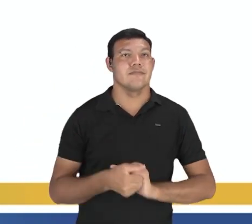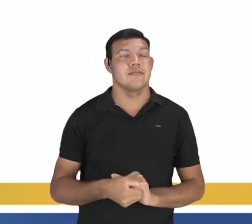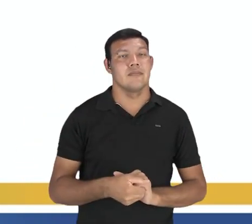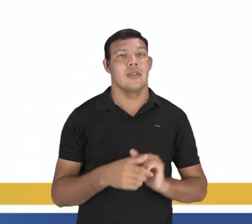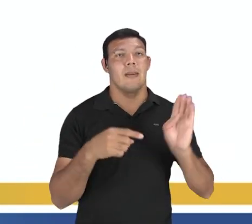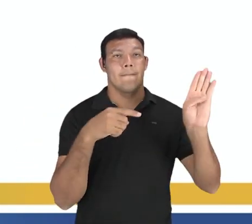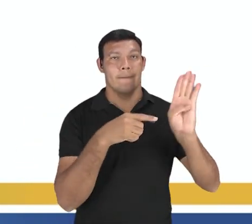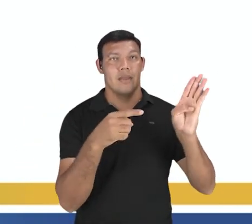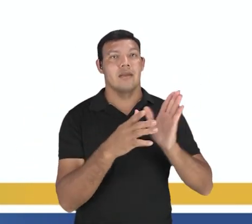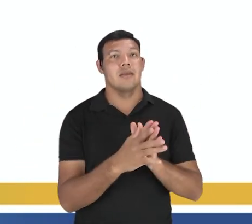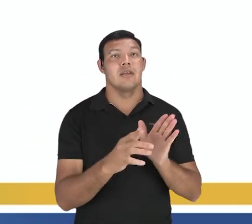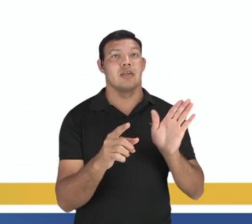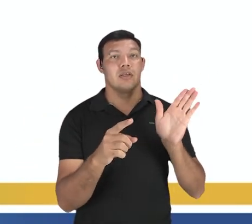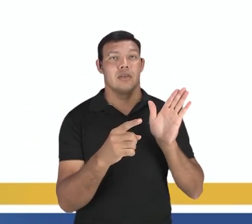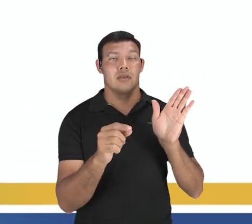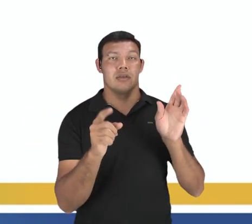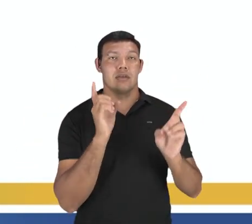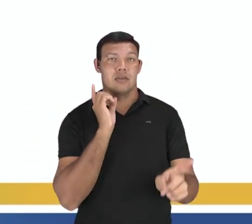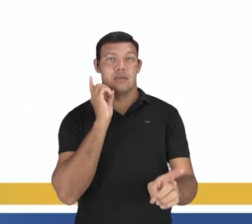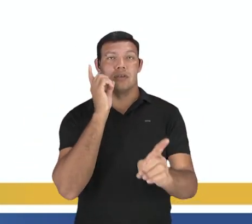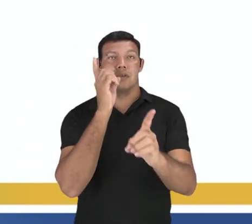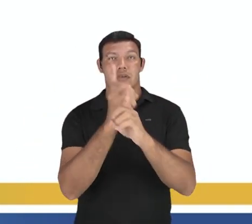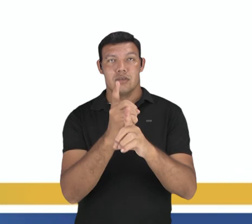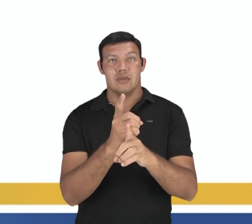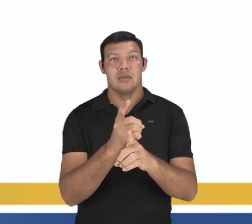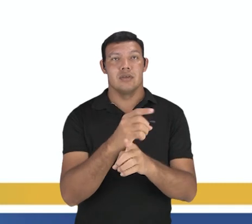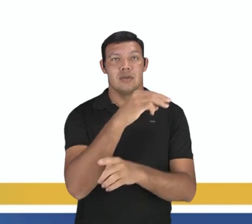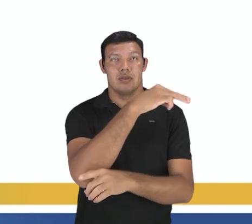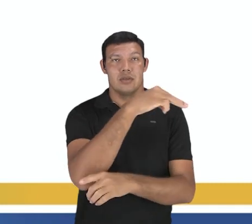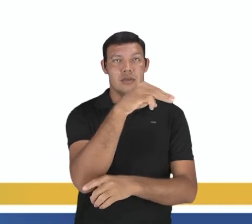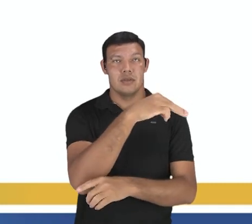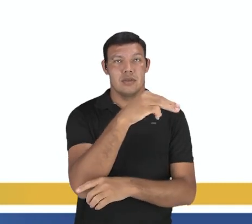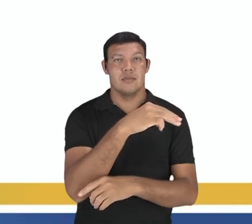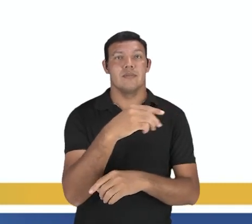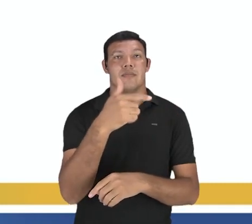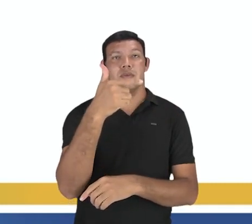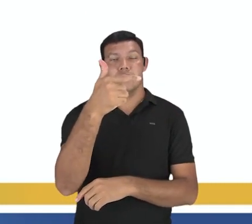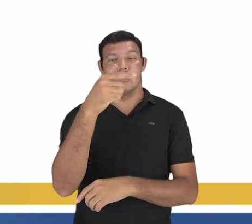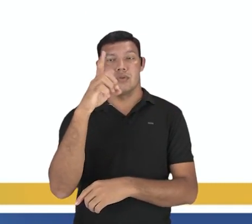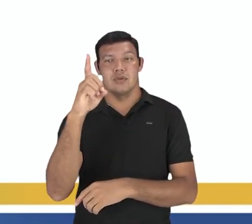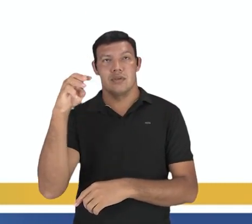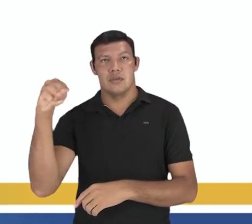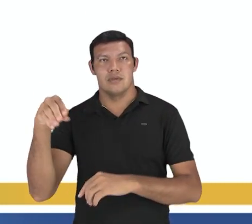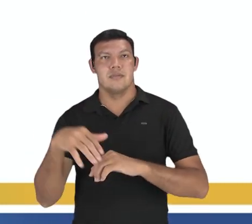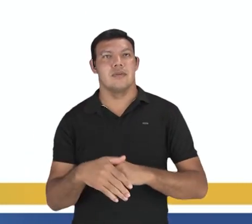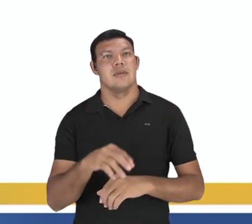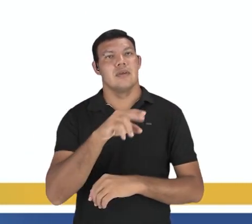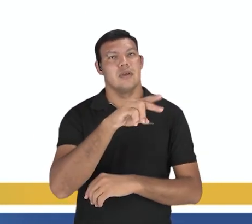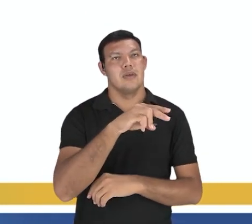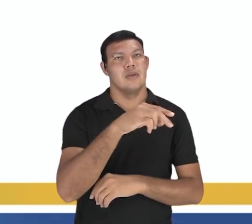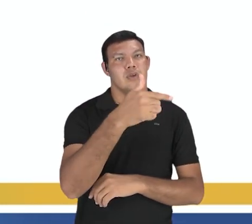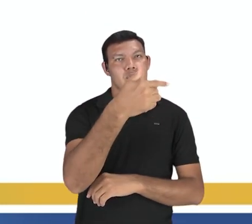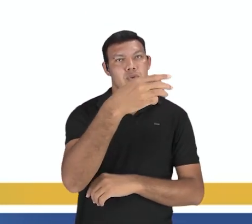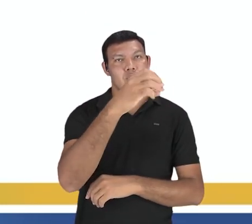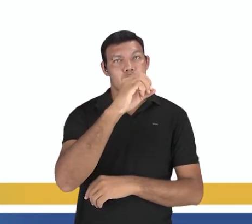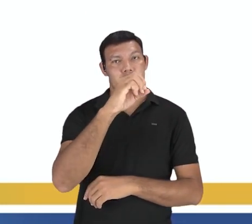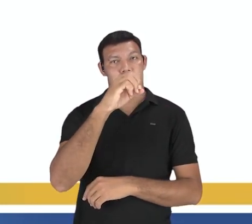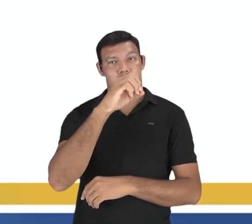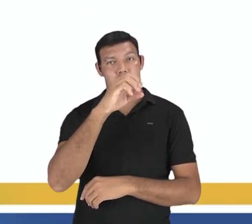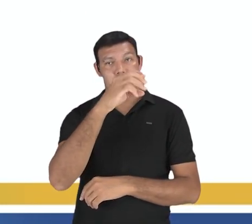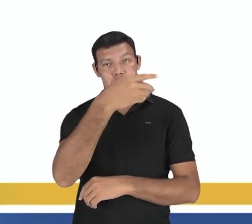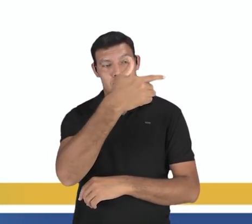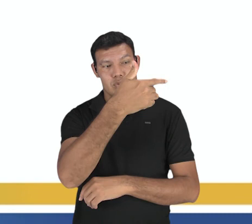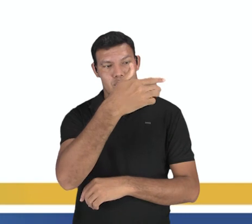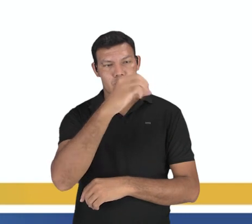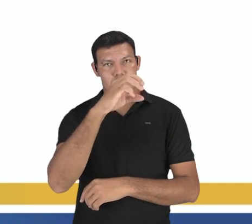m2 dm2 x sen = 200 mm Ah e quanto valia que tome